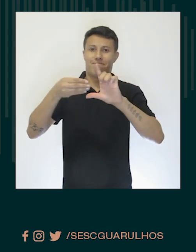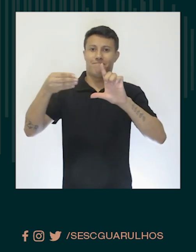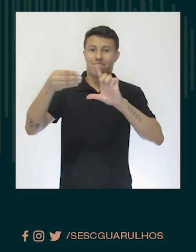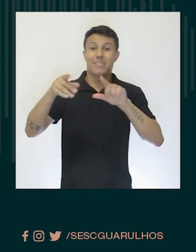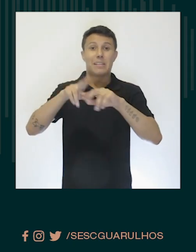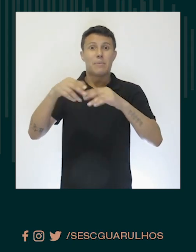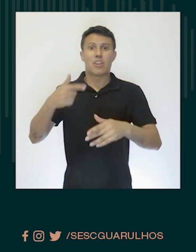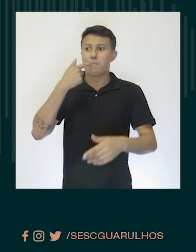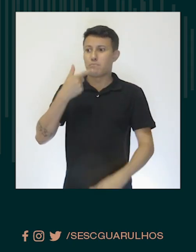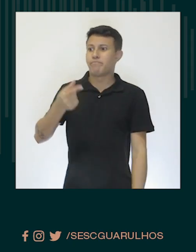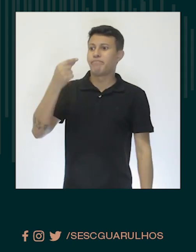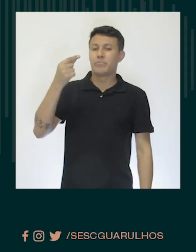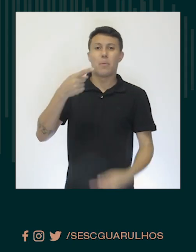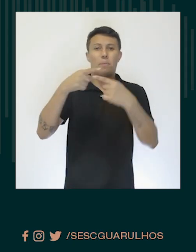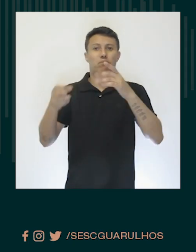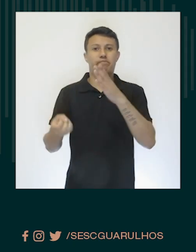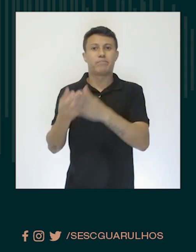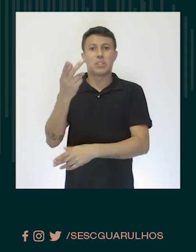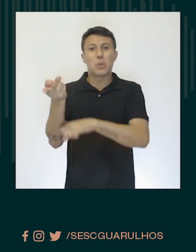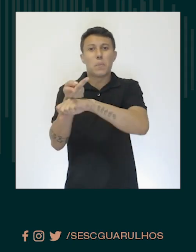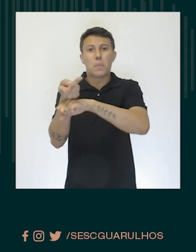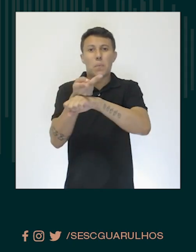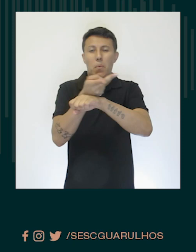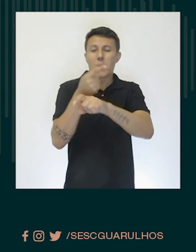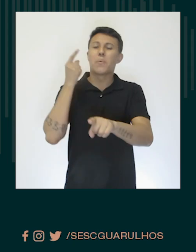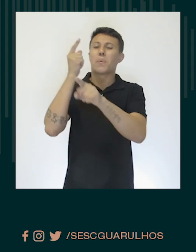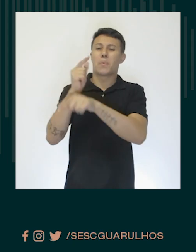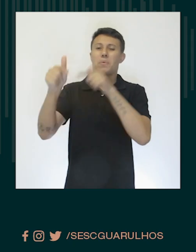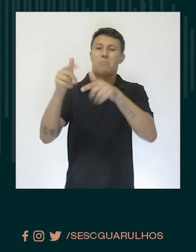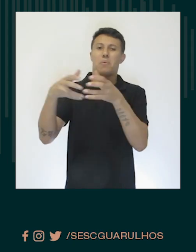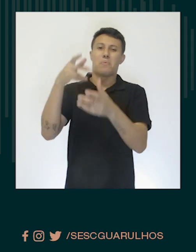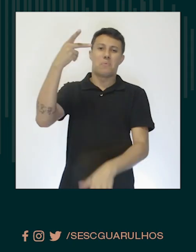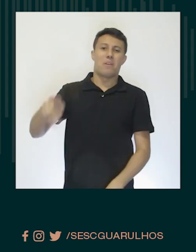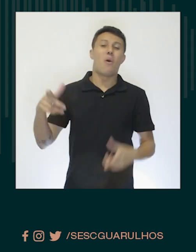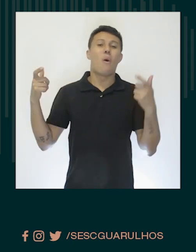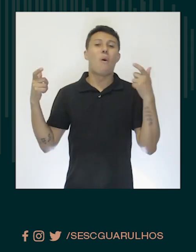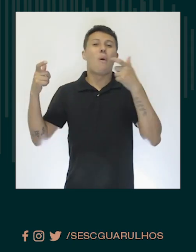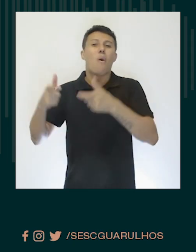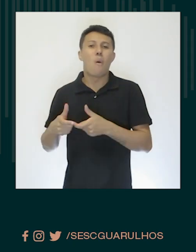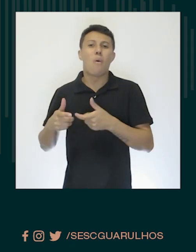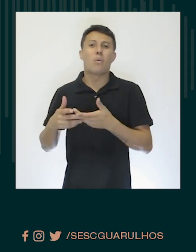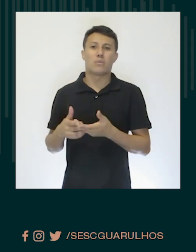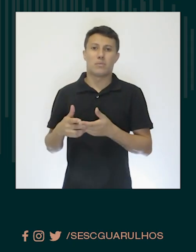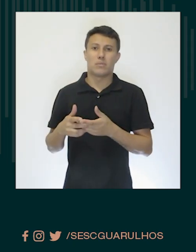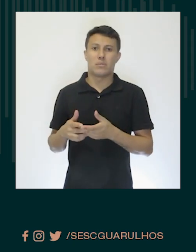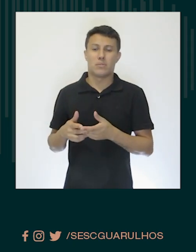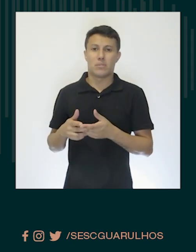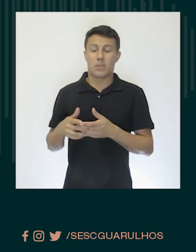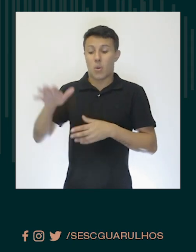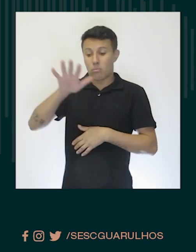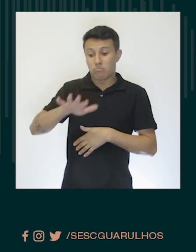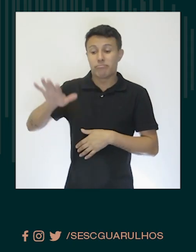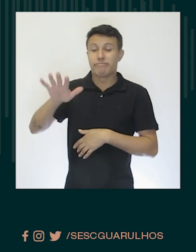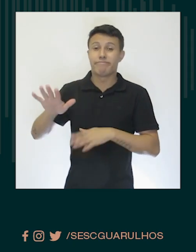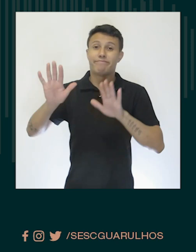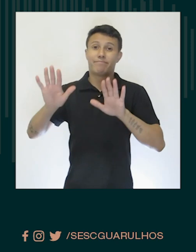inclusive foi lançado recentemente, e se vocês procurarem, vocês encontram o trabalho deles. Estava nesse